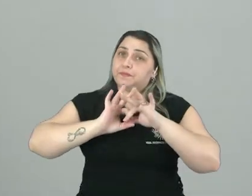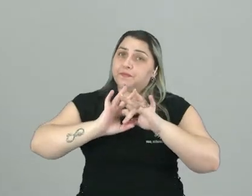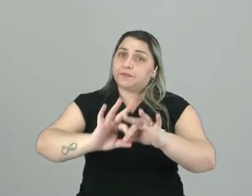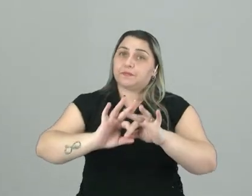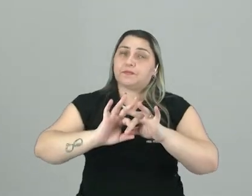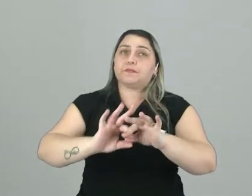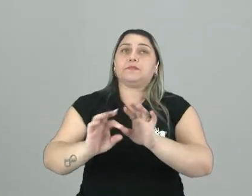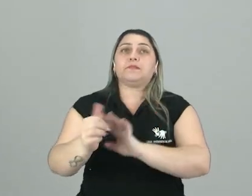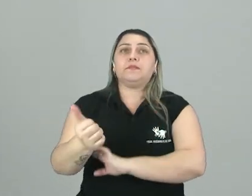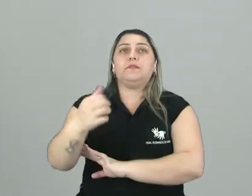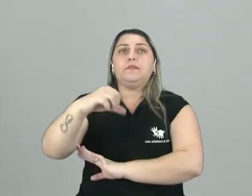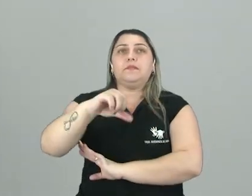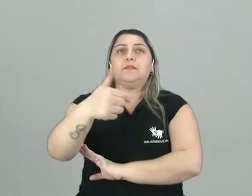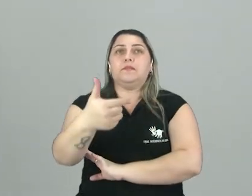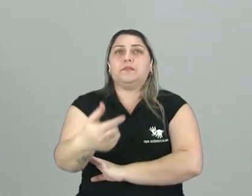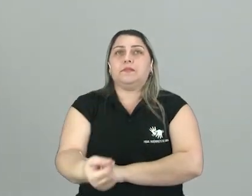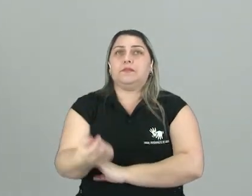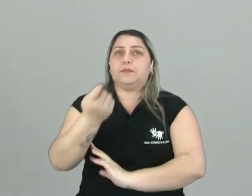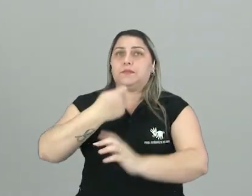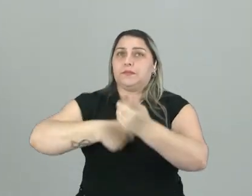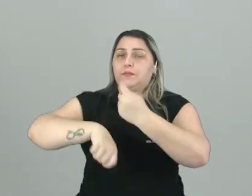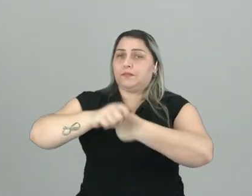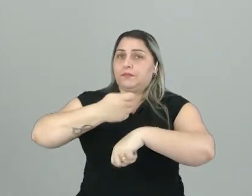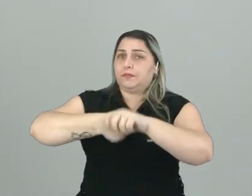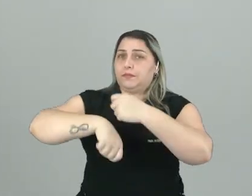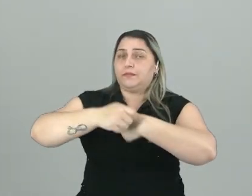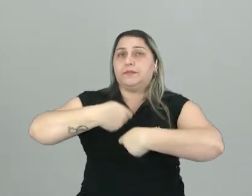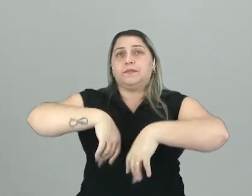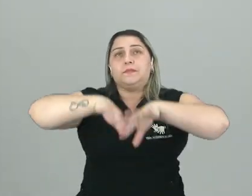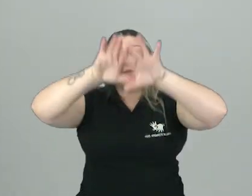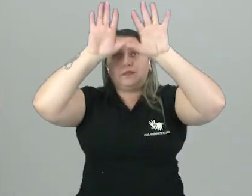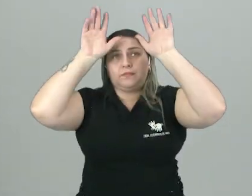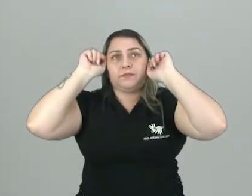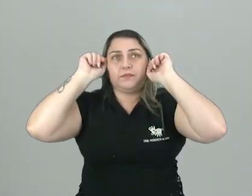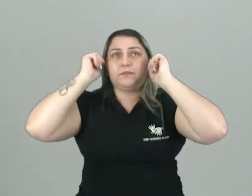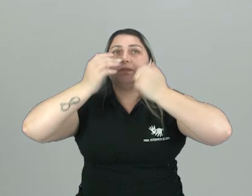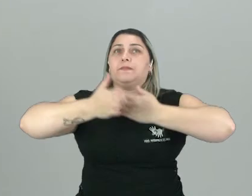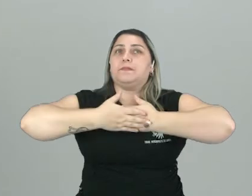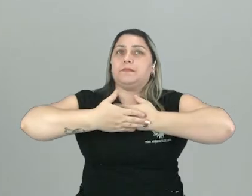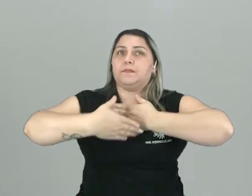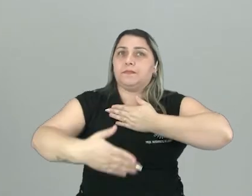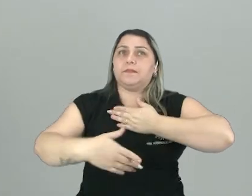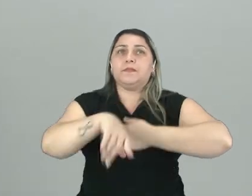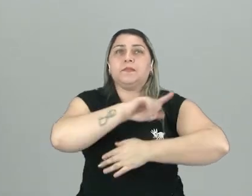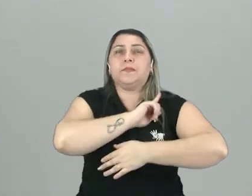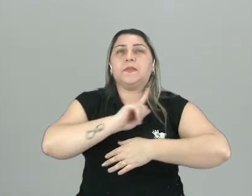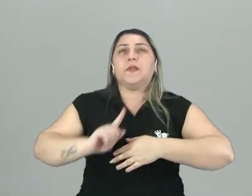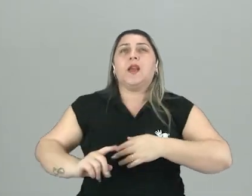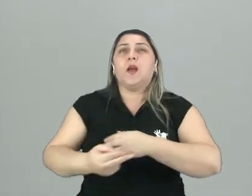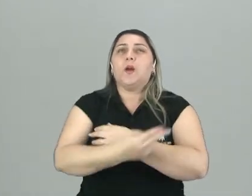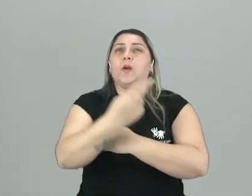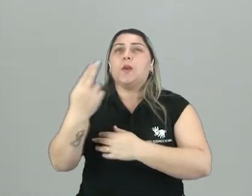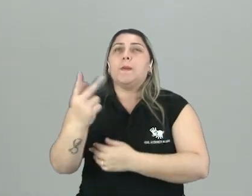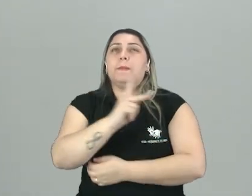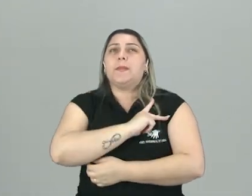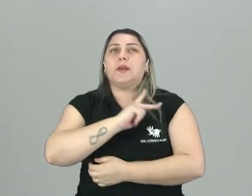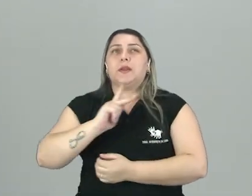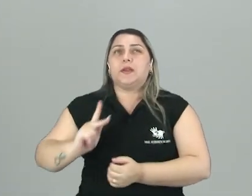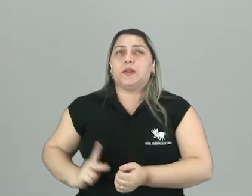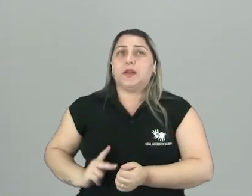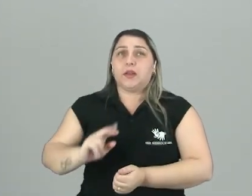Acre à categoria de Estado, certo? Já que o Acre ainda era um território que tinha o